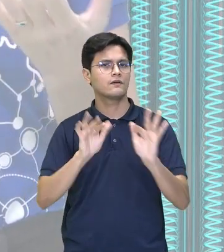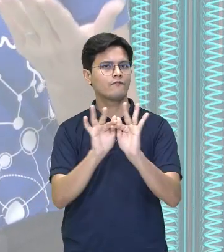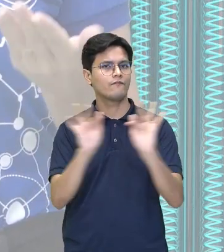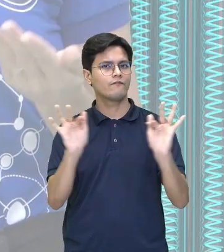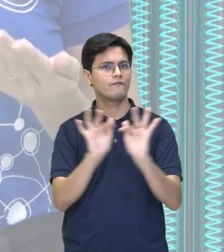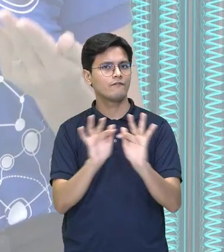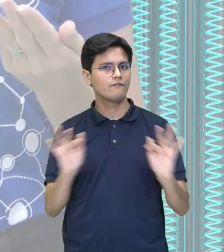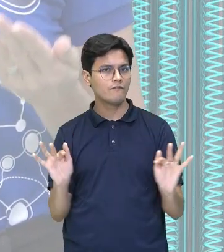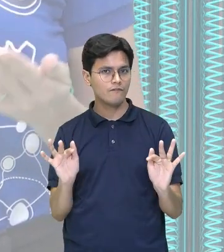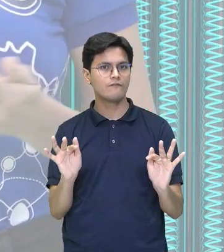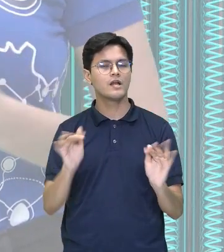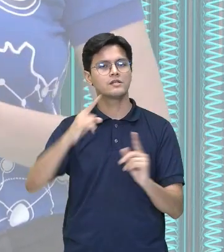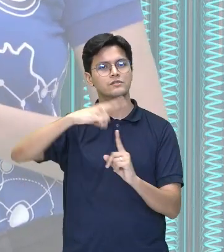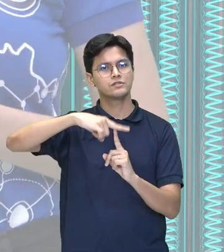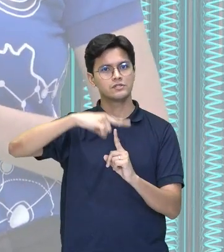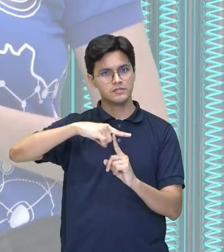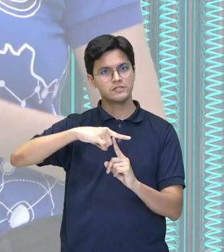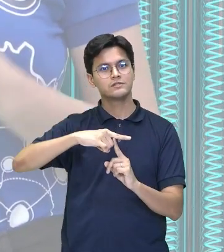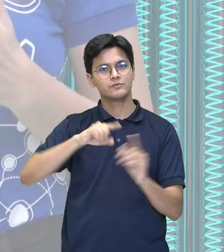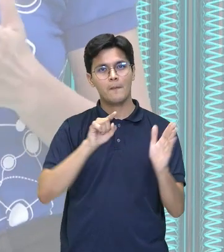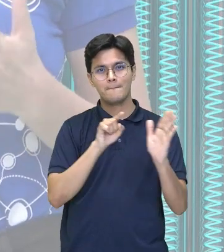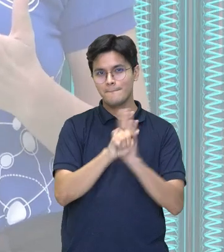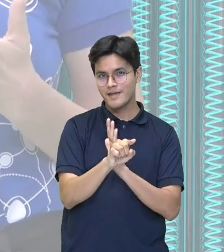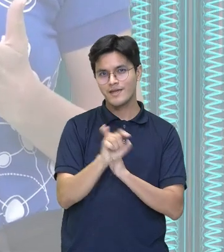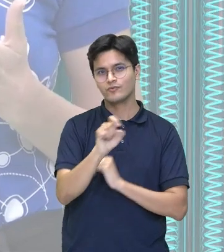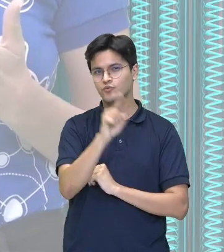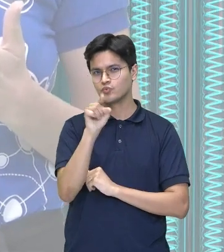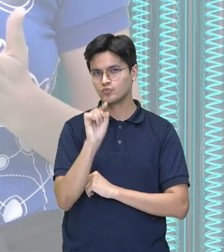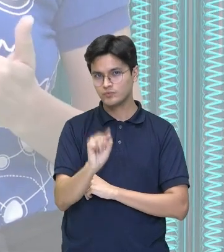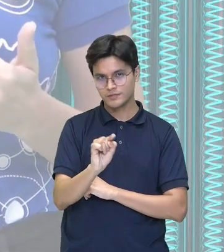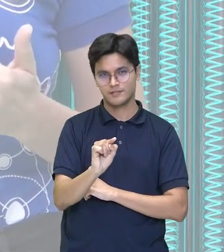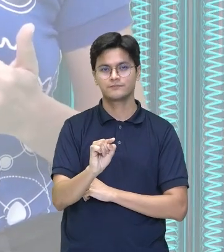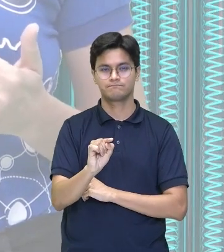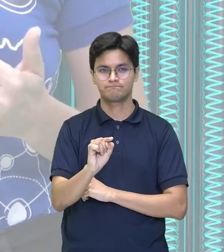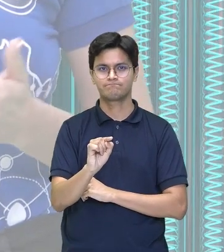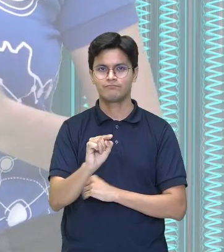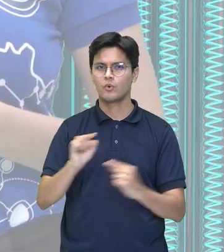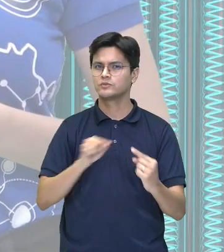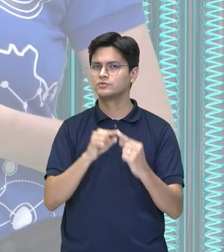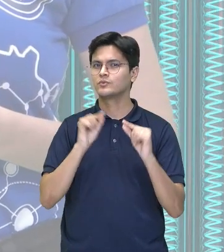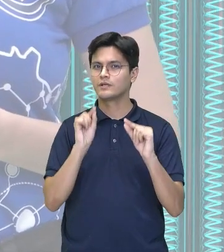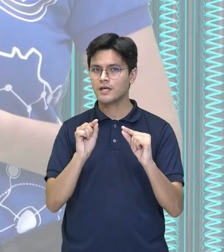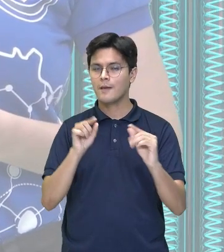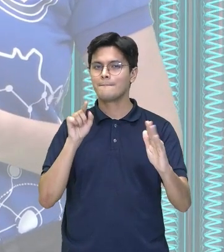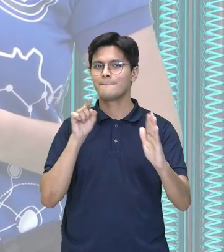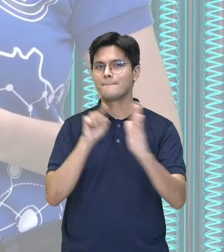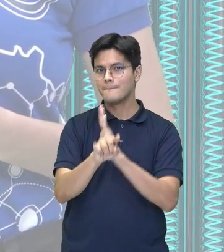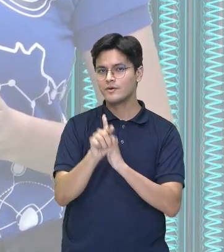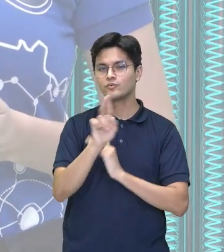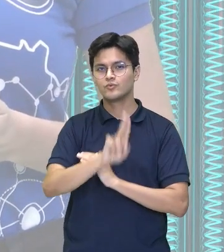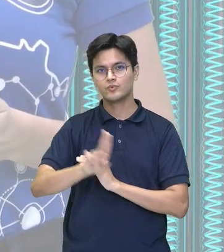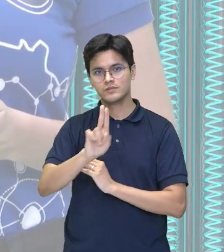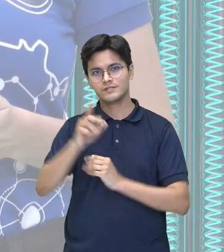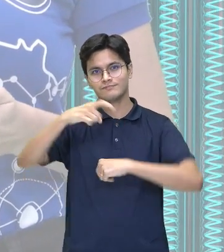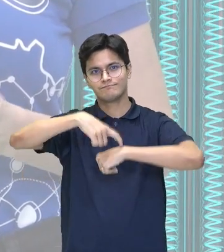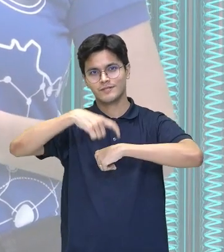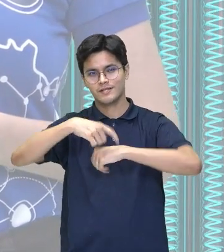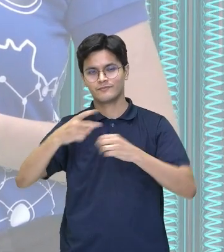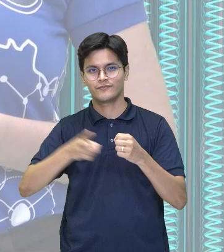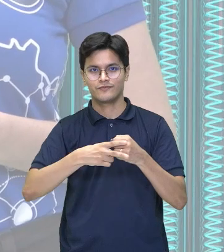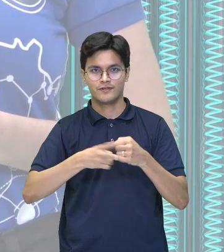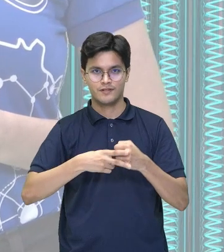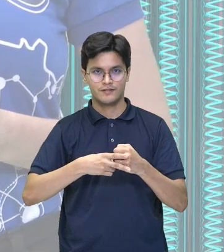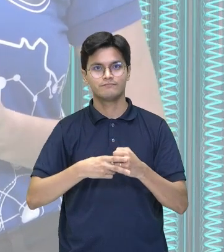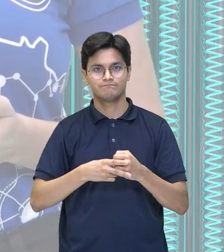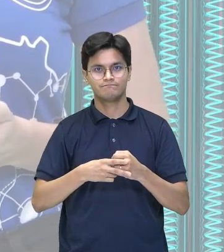na forma interrogativa. Fazer perguntas, né, utilizando este tempo verbal. Vamos acompanhar